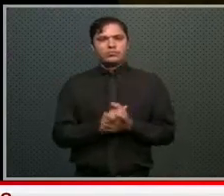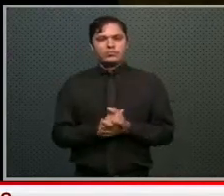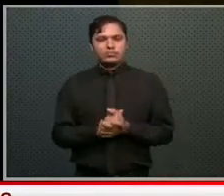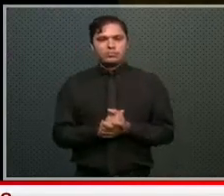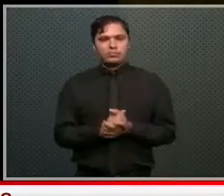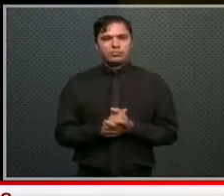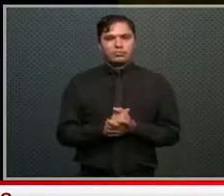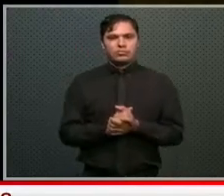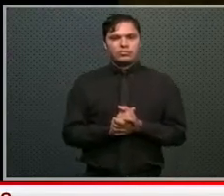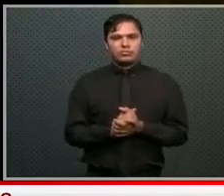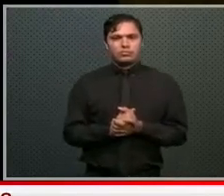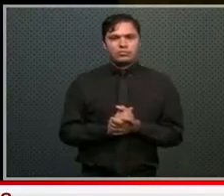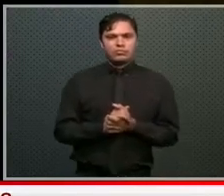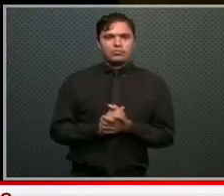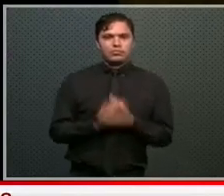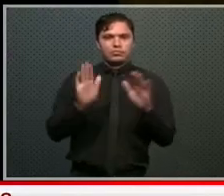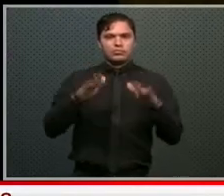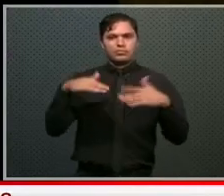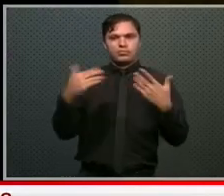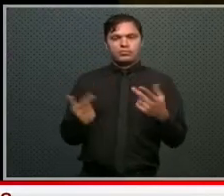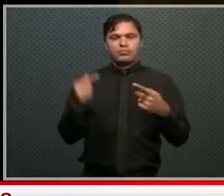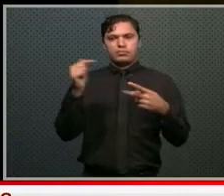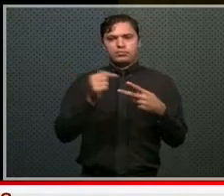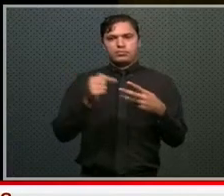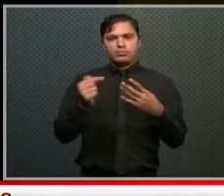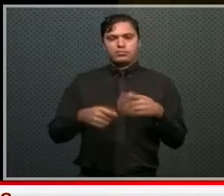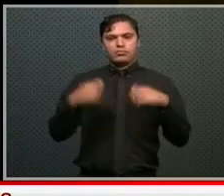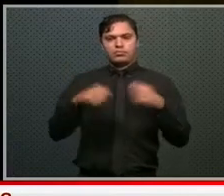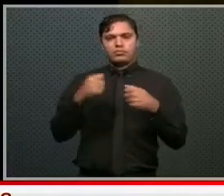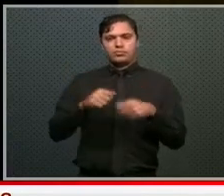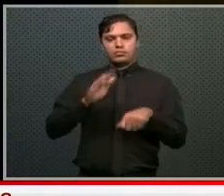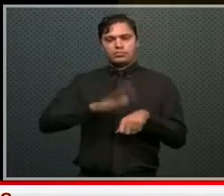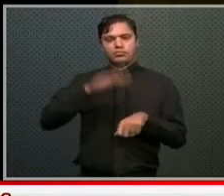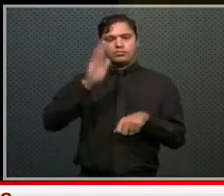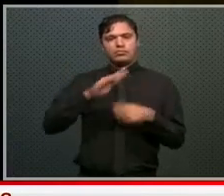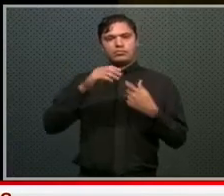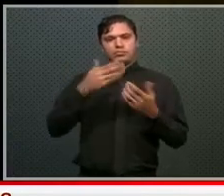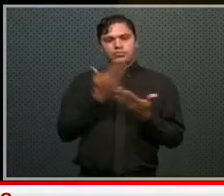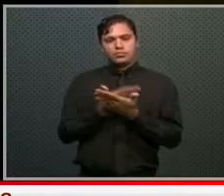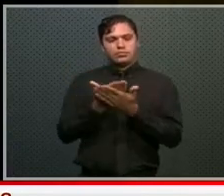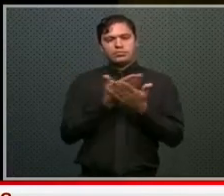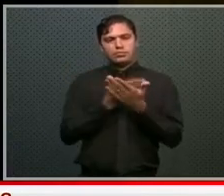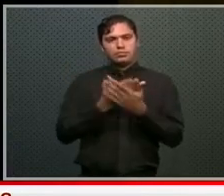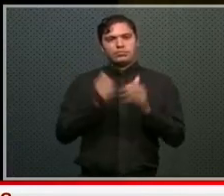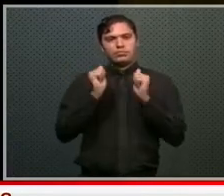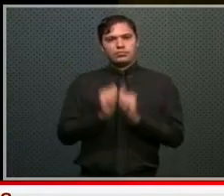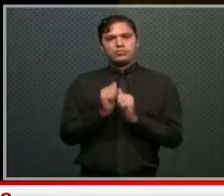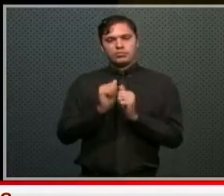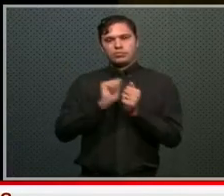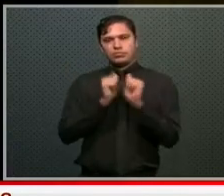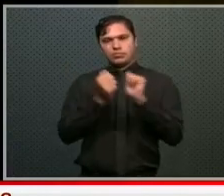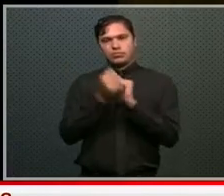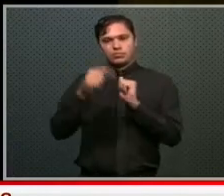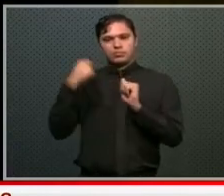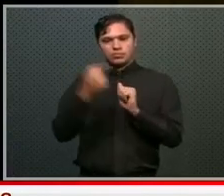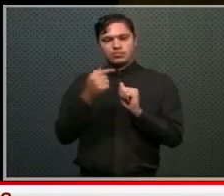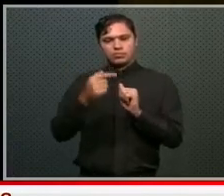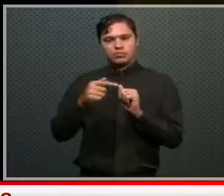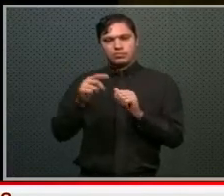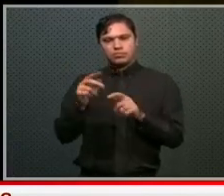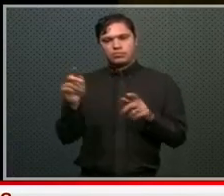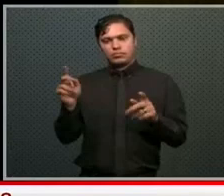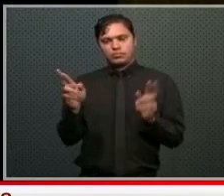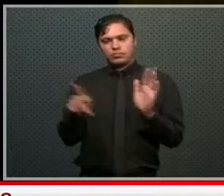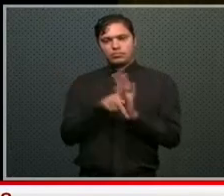que talvez seja um dos elementos que a gente precisa melhor estudar para que nós possamos adequar ao norte da nossas peculiaridade